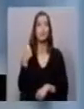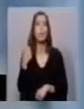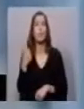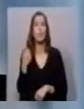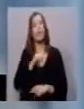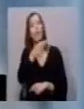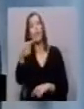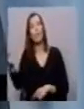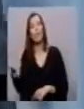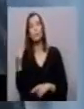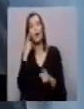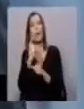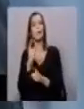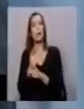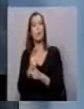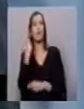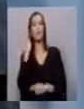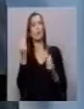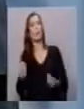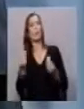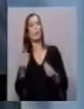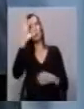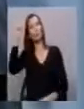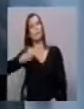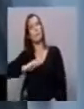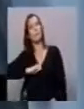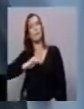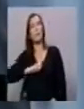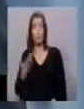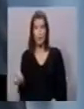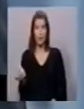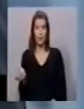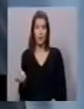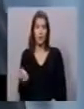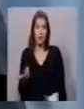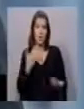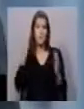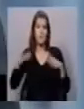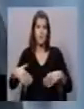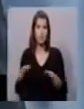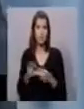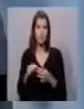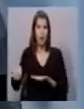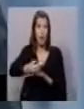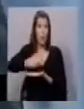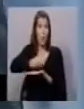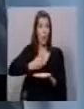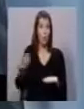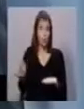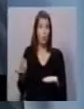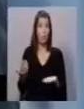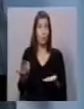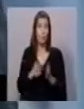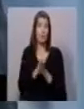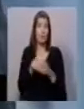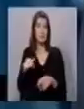os outros, que continuam a viver à conta do Estado, não reduzem, nomeadamente, aquilo que tem a ver com os lucros que beneficiam deste serviço que